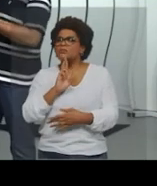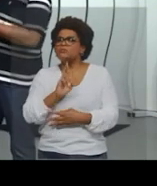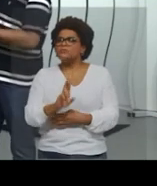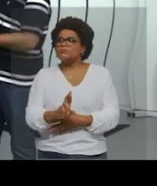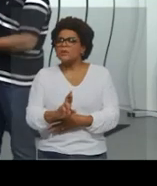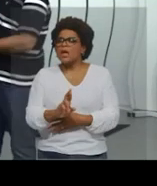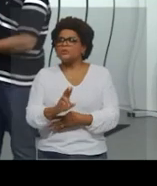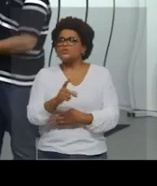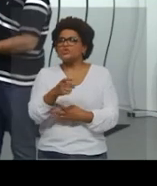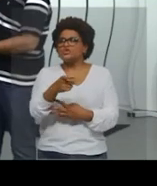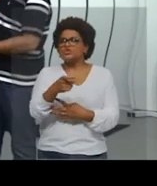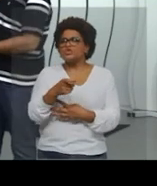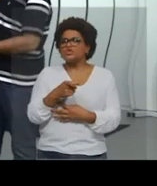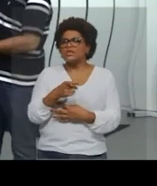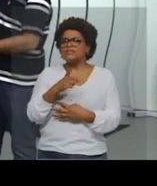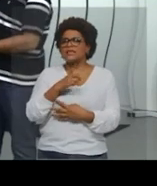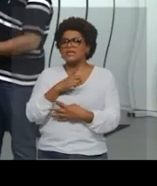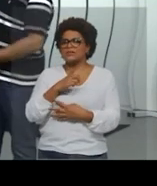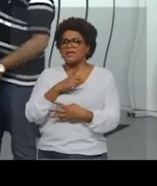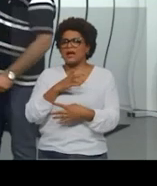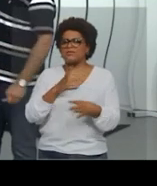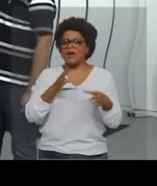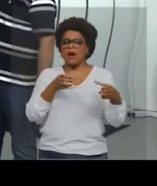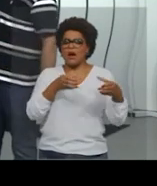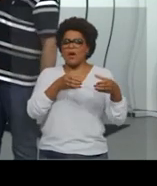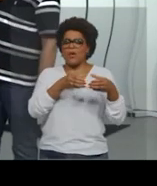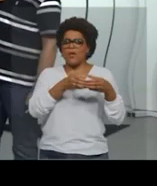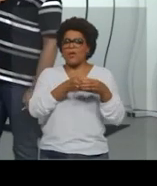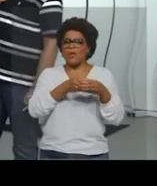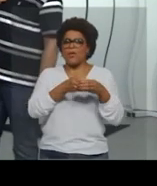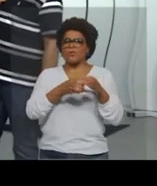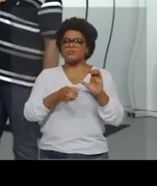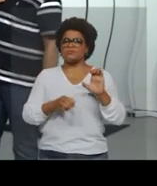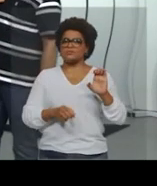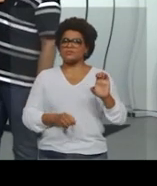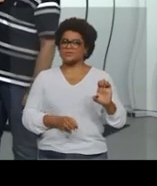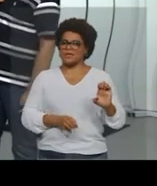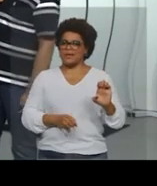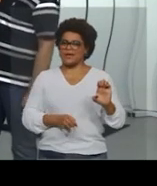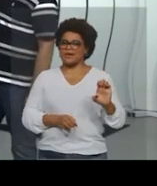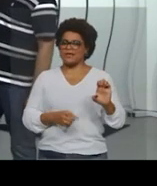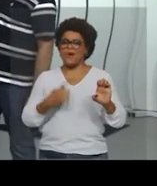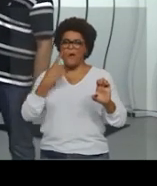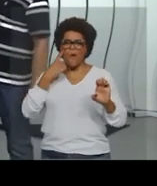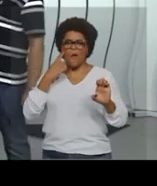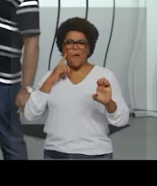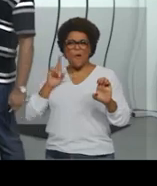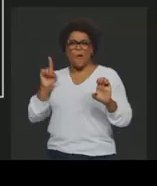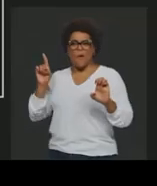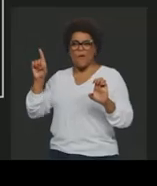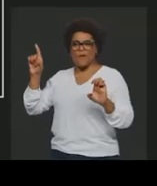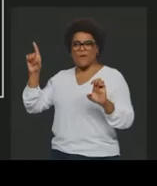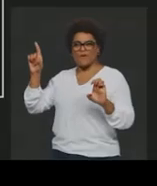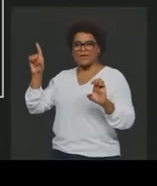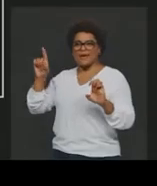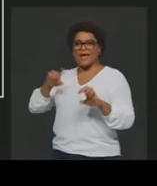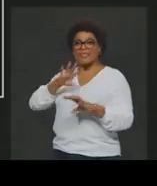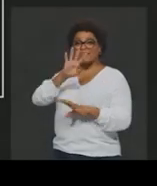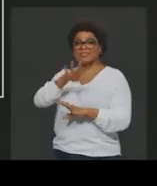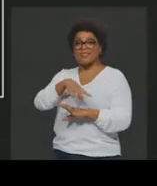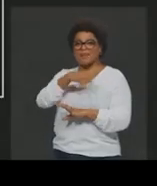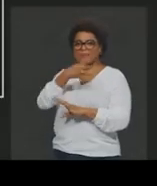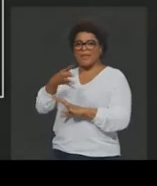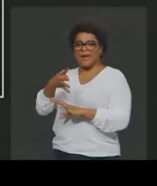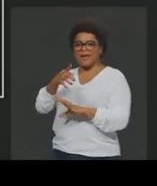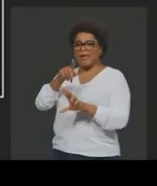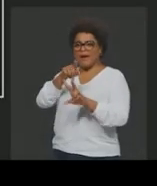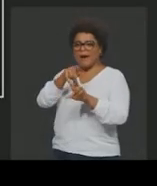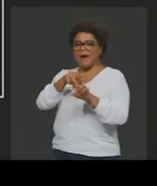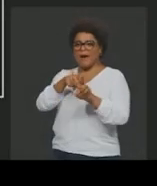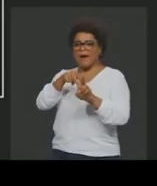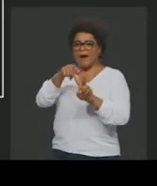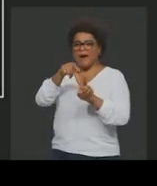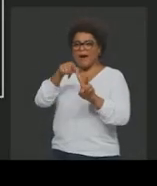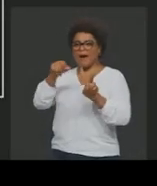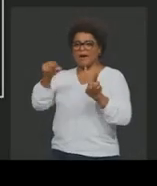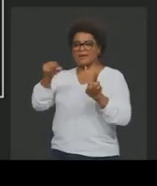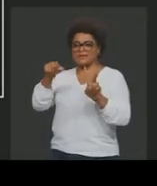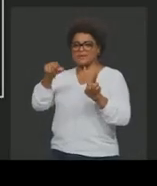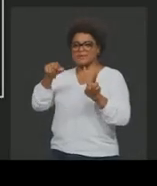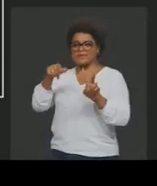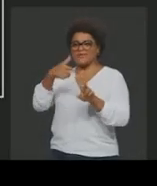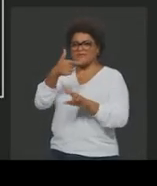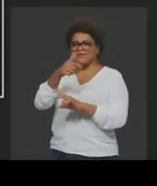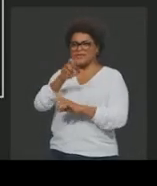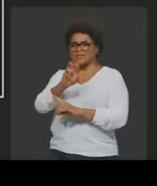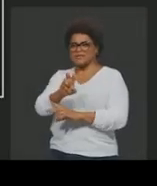esquerda? Então, eu fiz aqui uma tabelinha, né, da raiz, ó, raiz de 25, 5, raiz